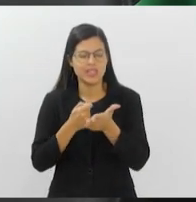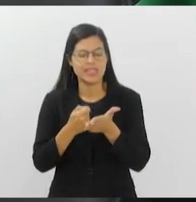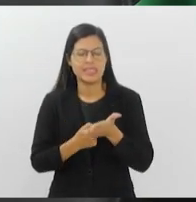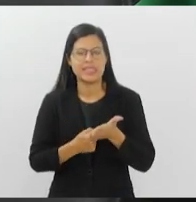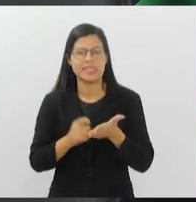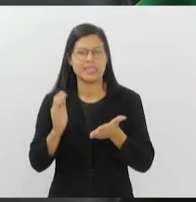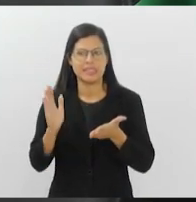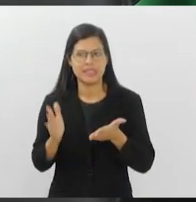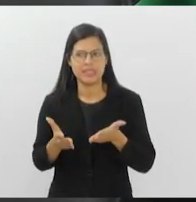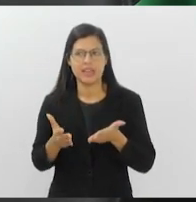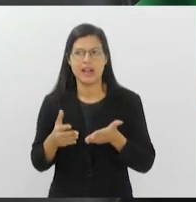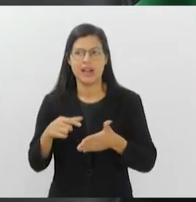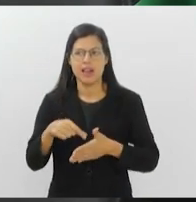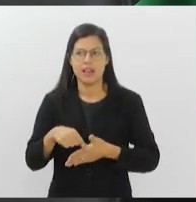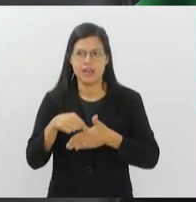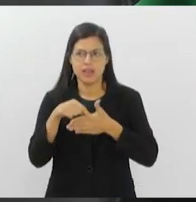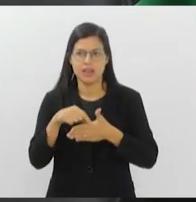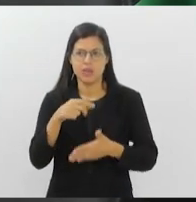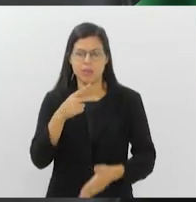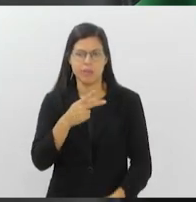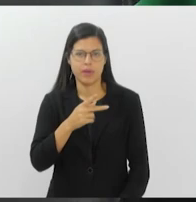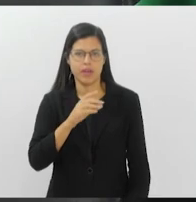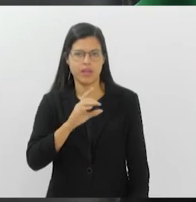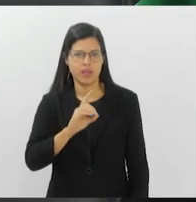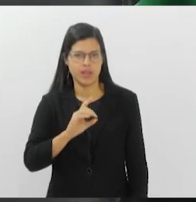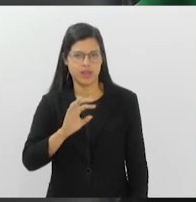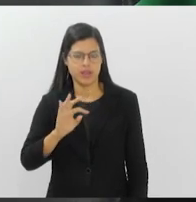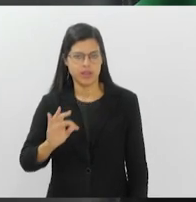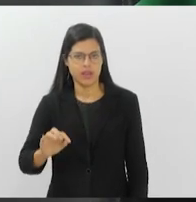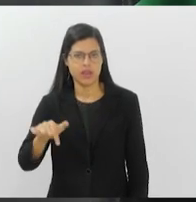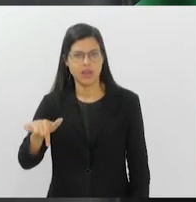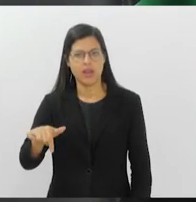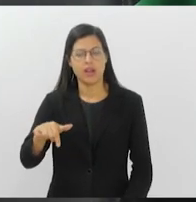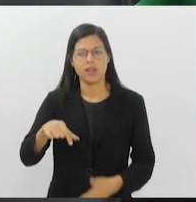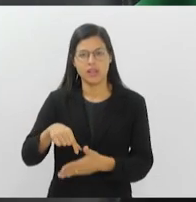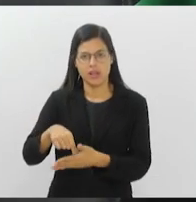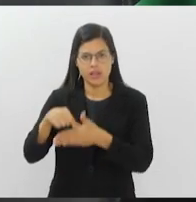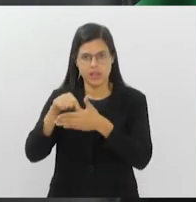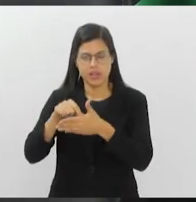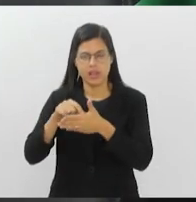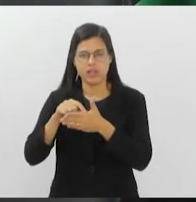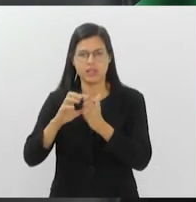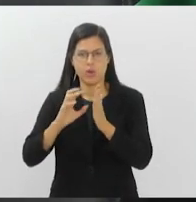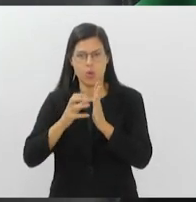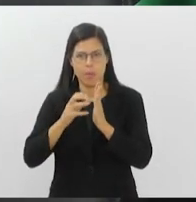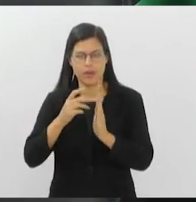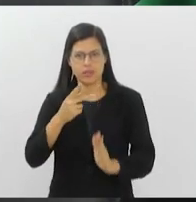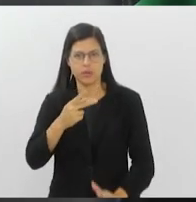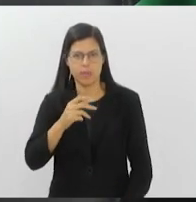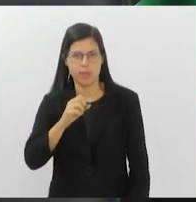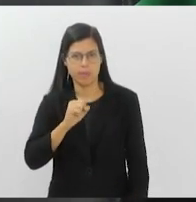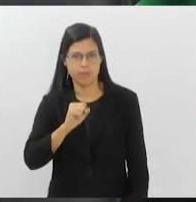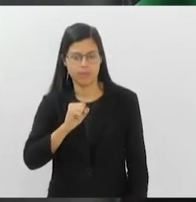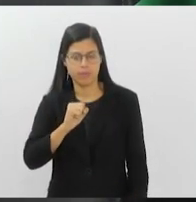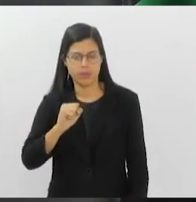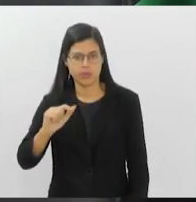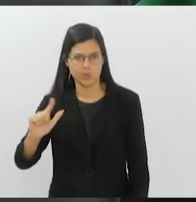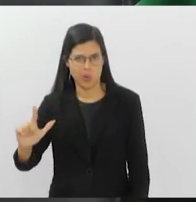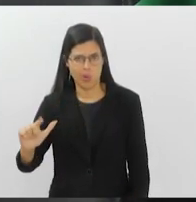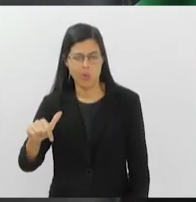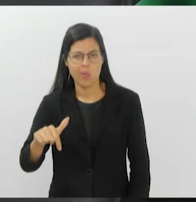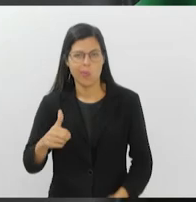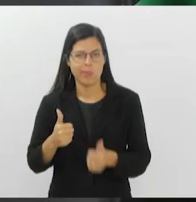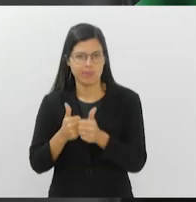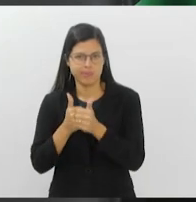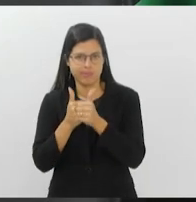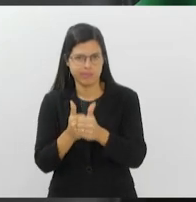Eu sou líder do PDT, ele está na liderança do PSOL, eu acompanhei como membro, enquanto